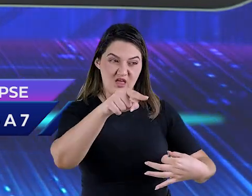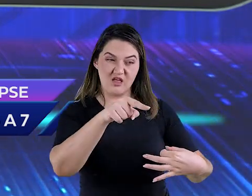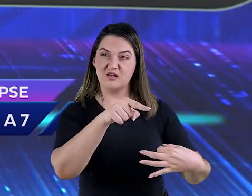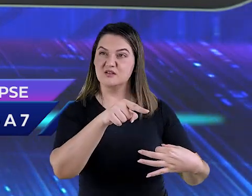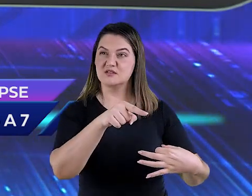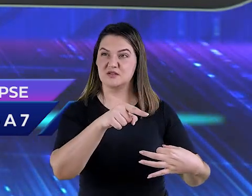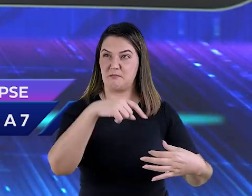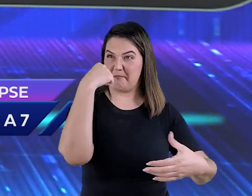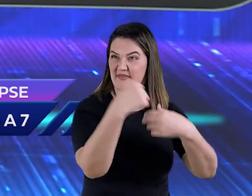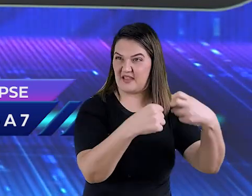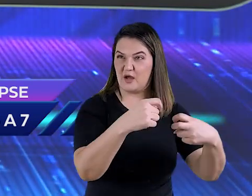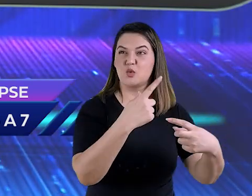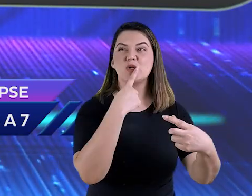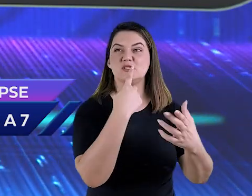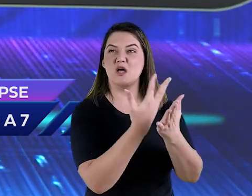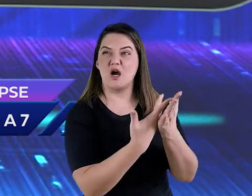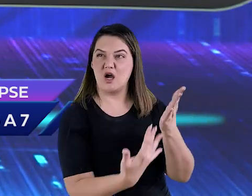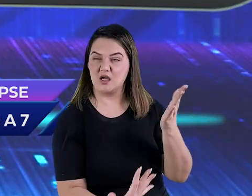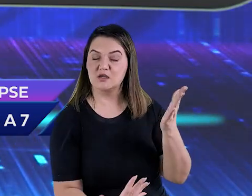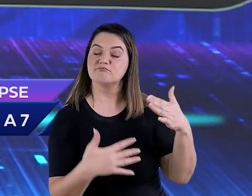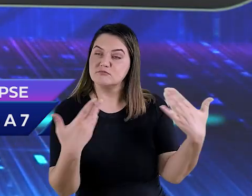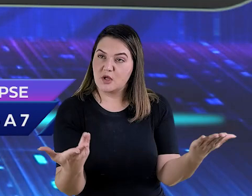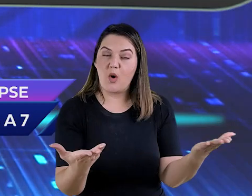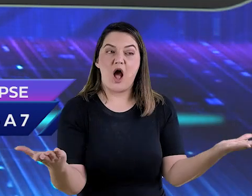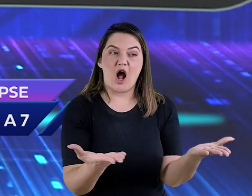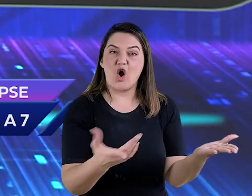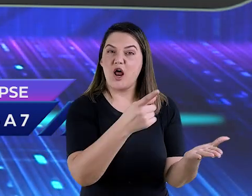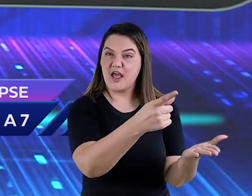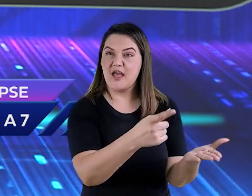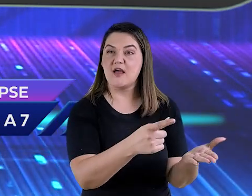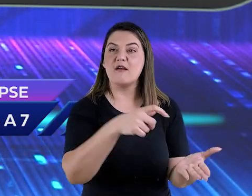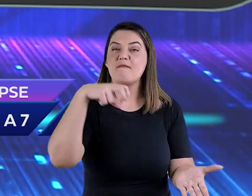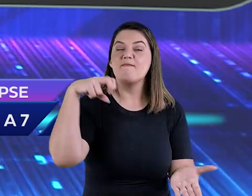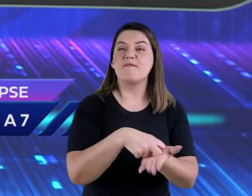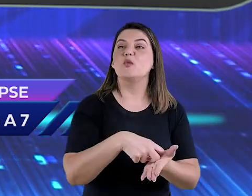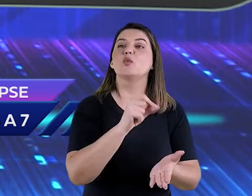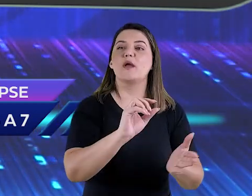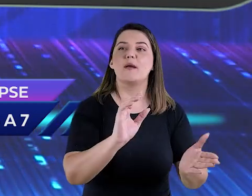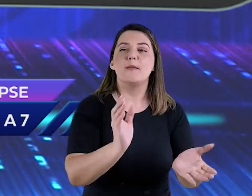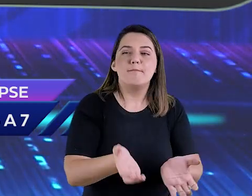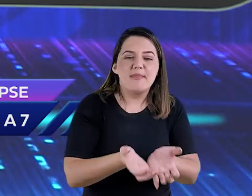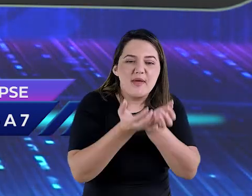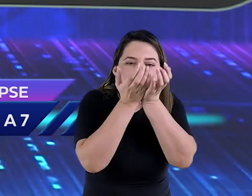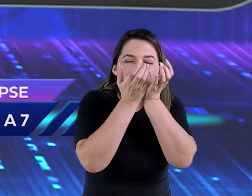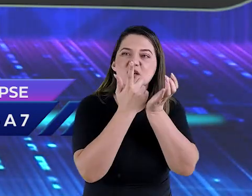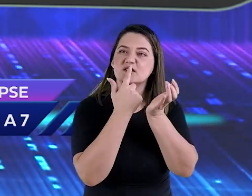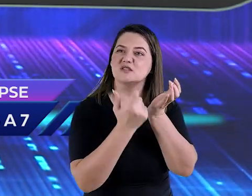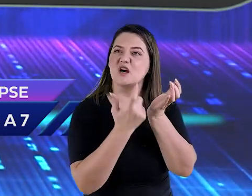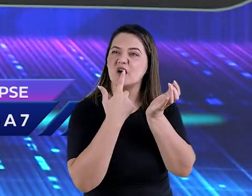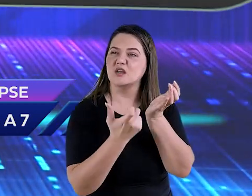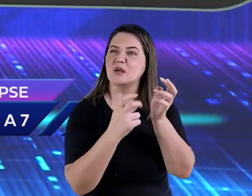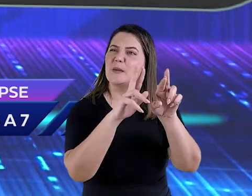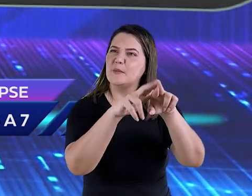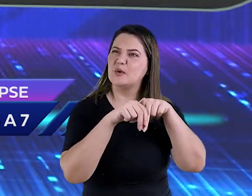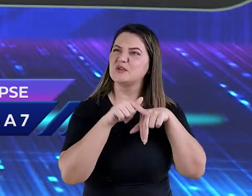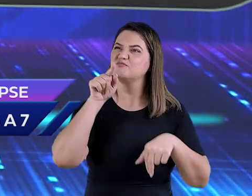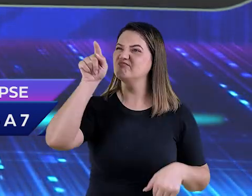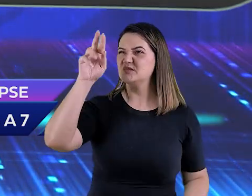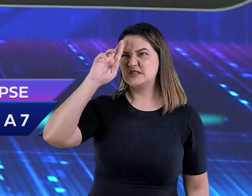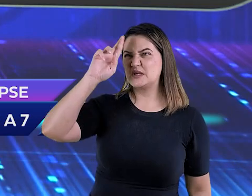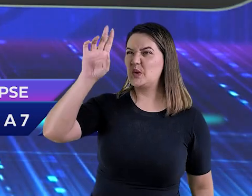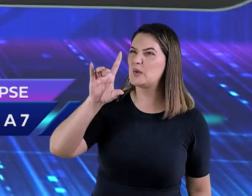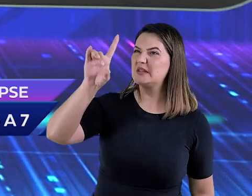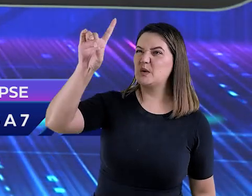são dignos disso. Verso 7, ouvi do altar que se dizia: certamente, ó Senhor Deus,